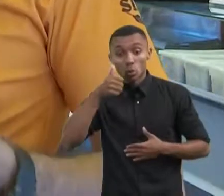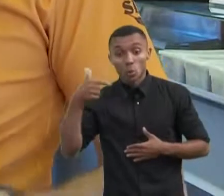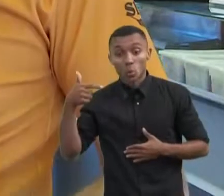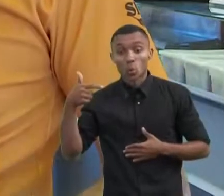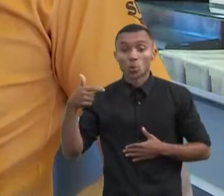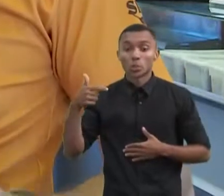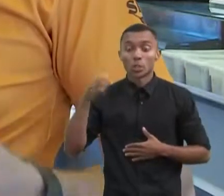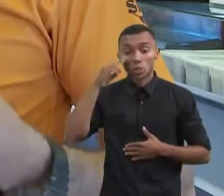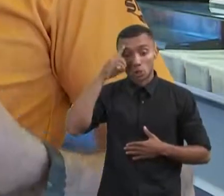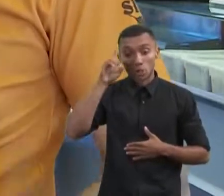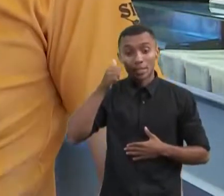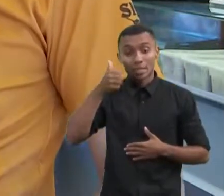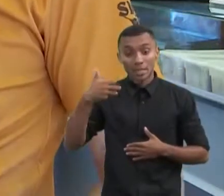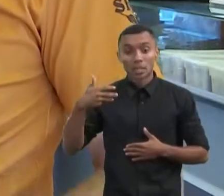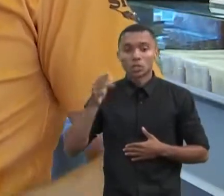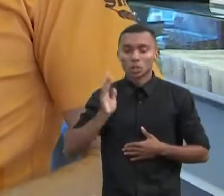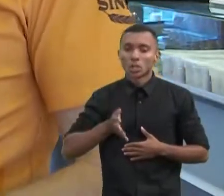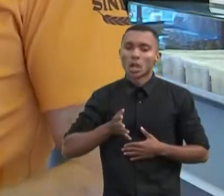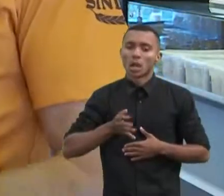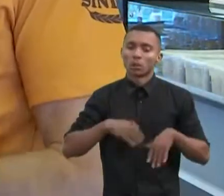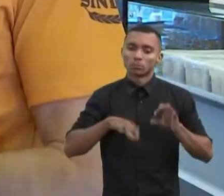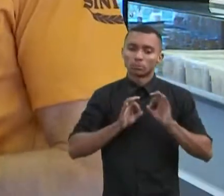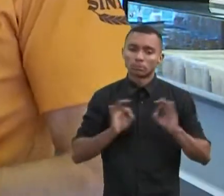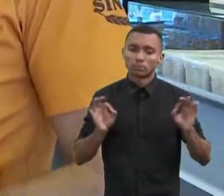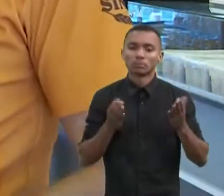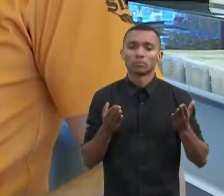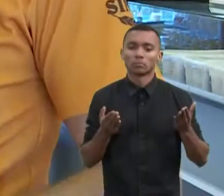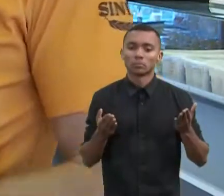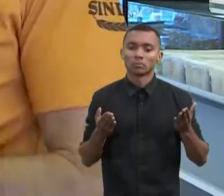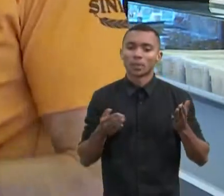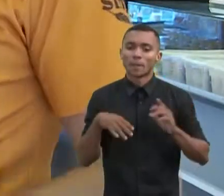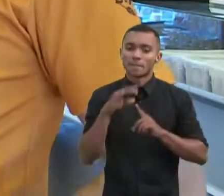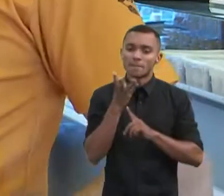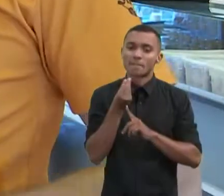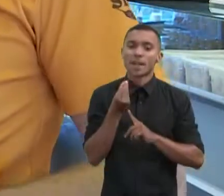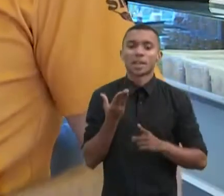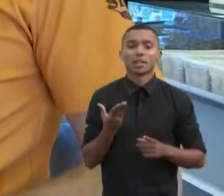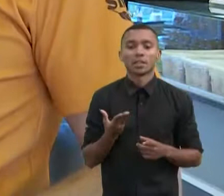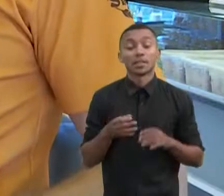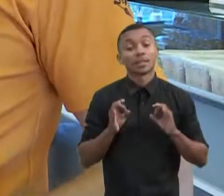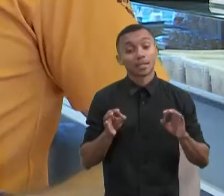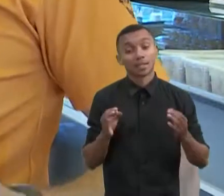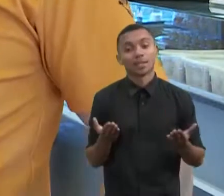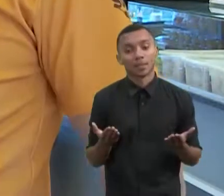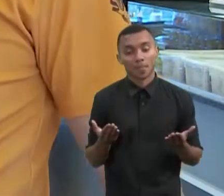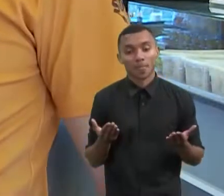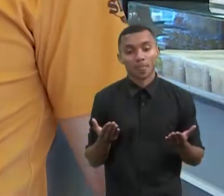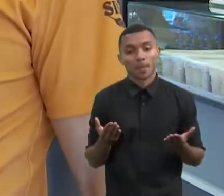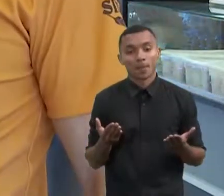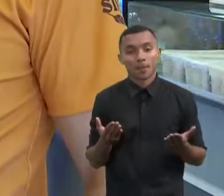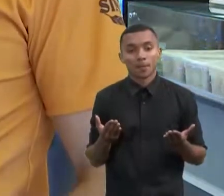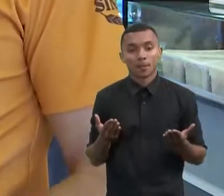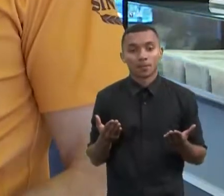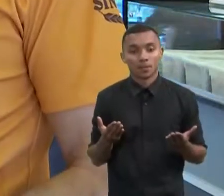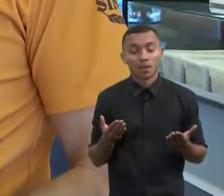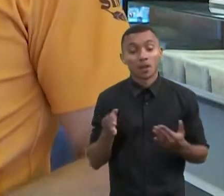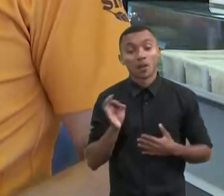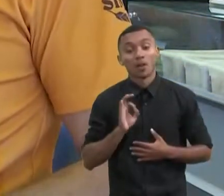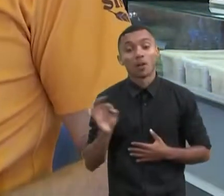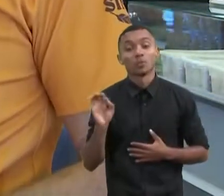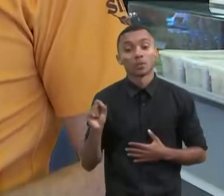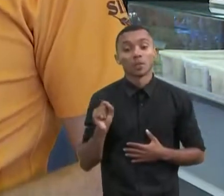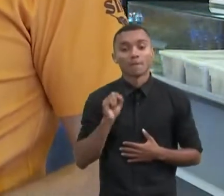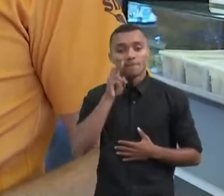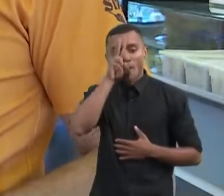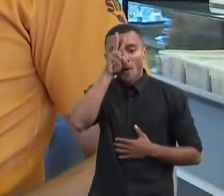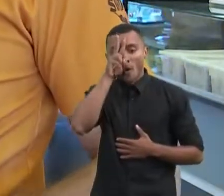dia 13, São João, Santo Antônio, aí depois São João, depois São... Aí sim, fica... bastante